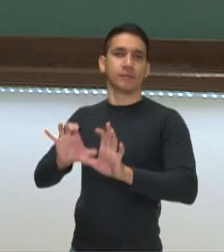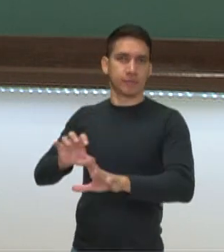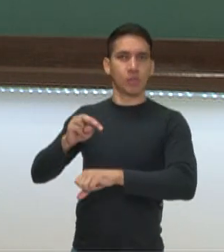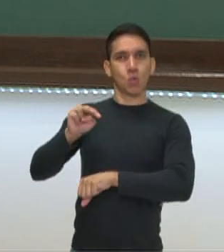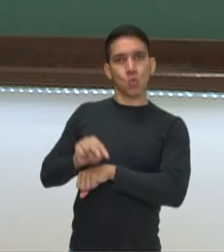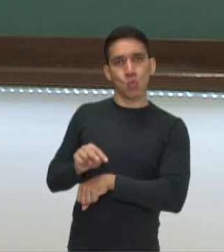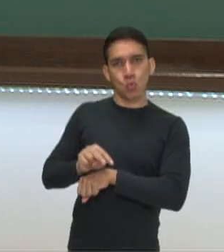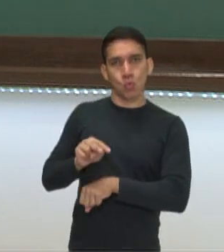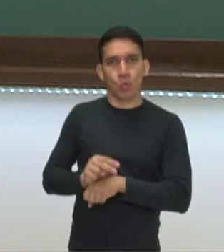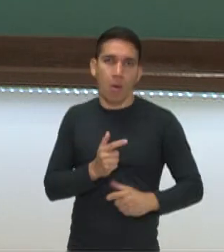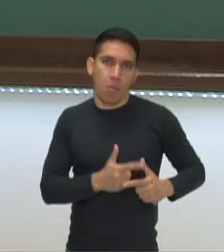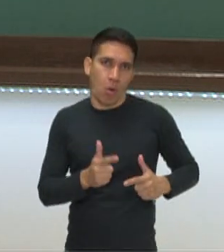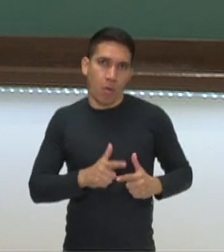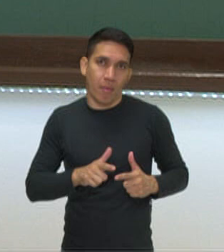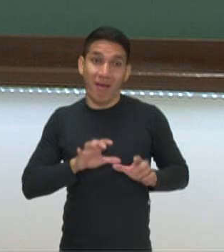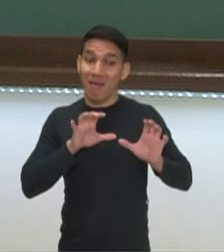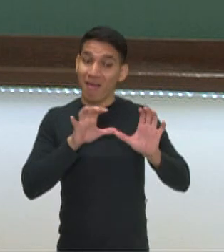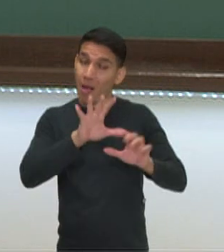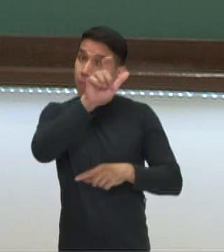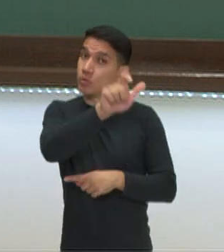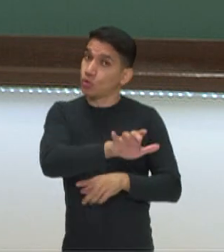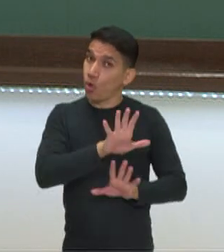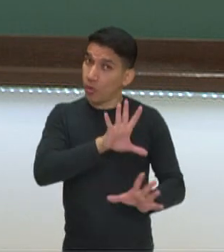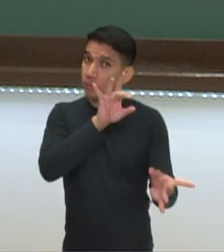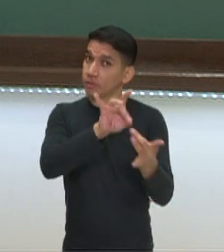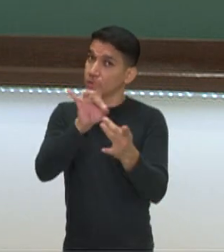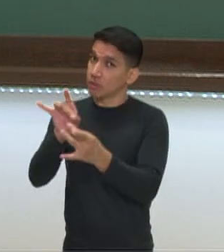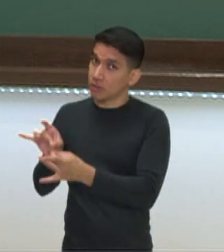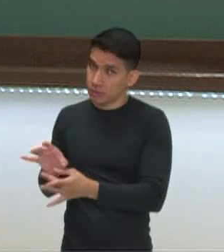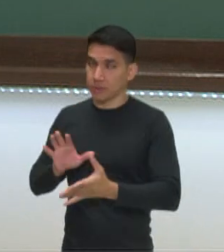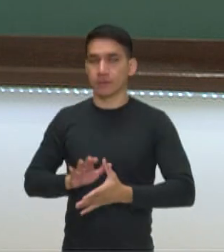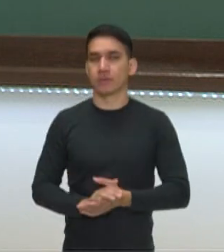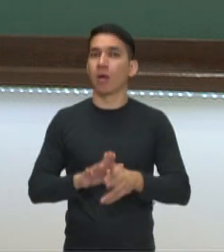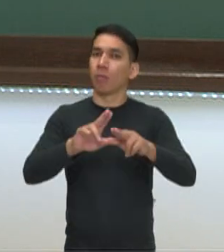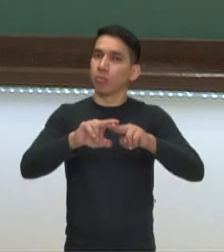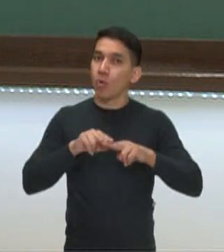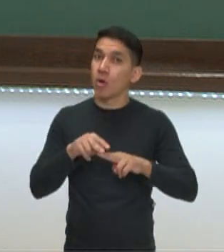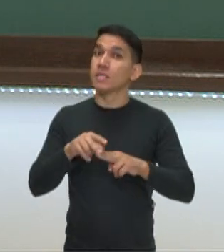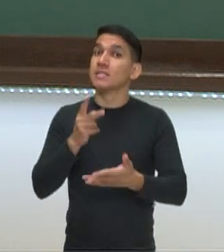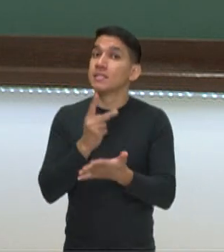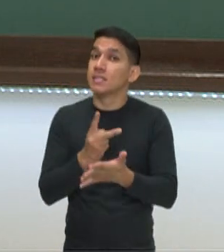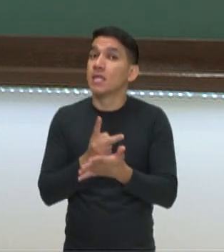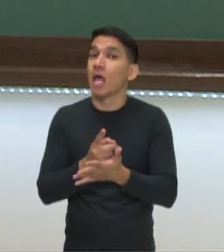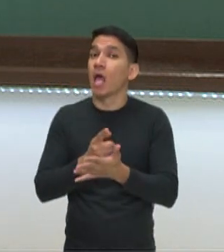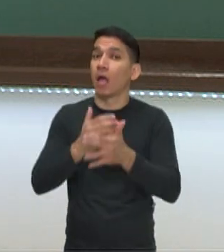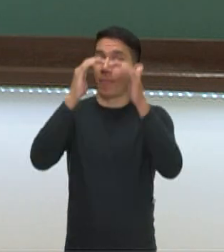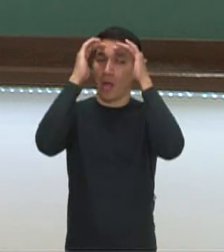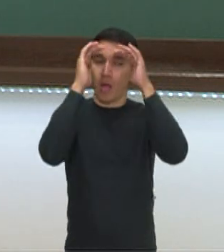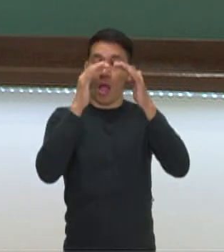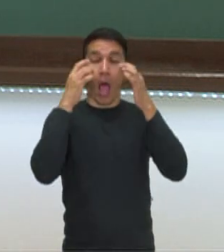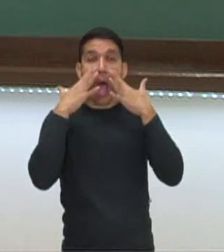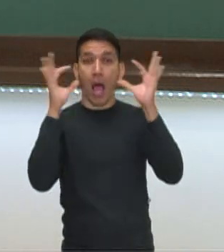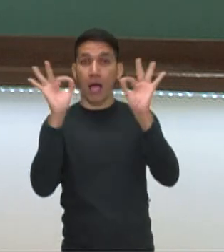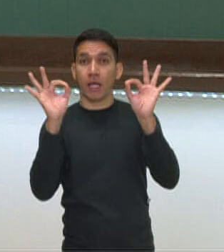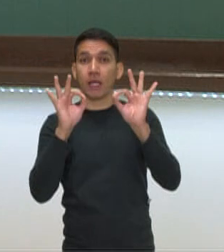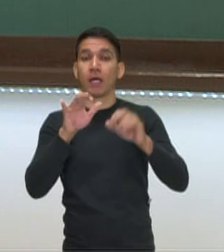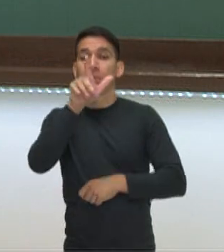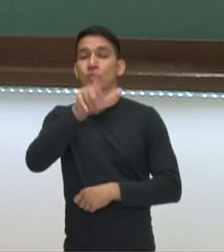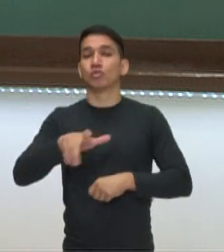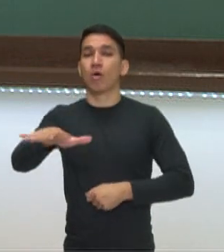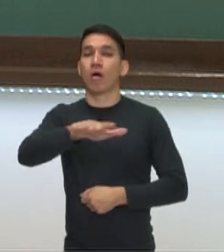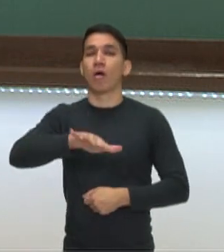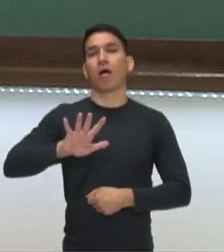aquele problema daquela pessoa, tá? Então, devemos sempre acatar os profissionais da saúde.